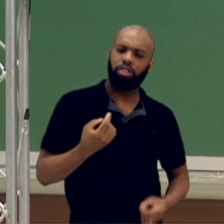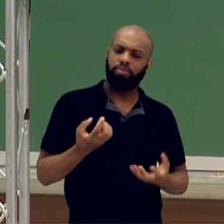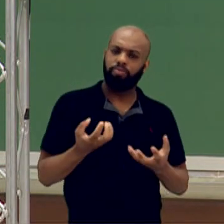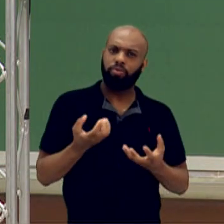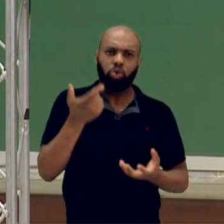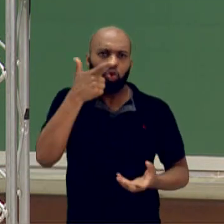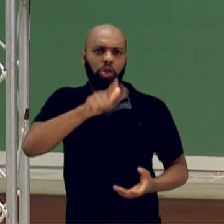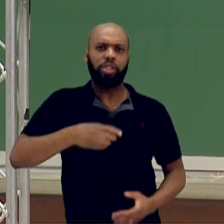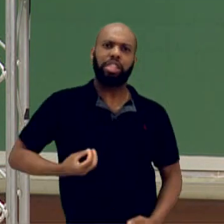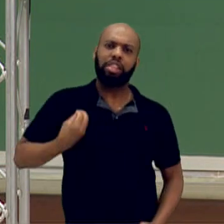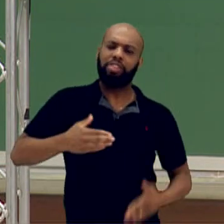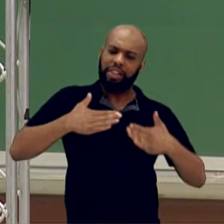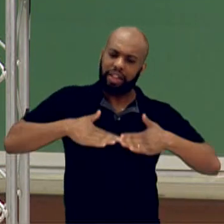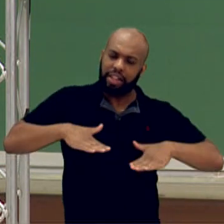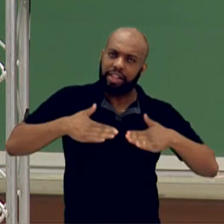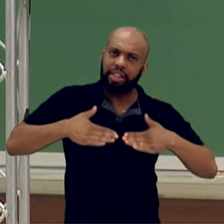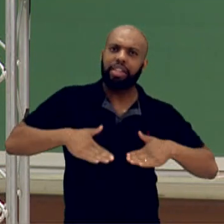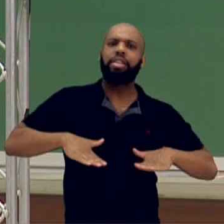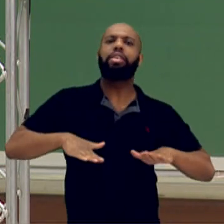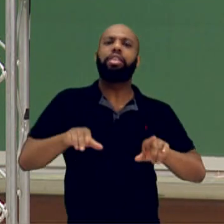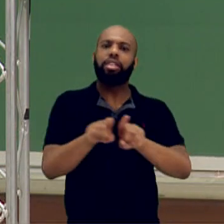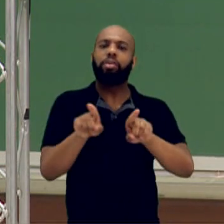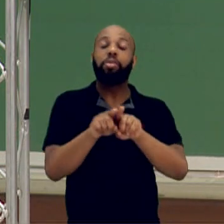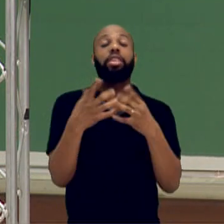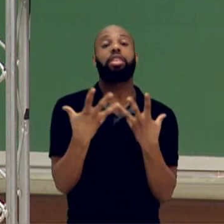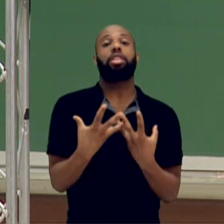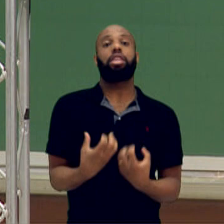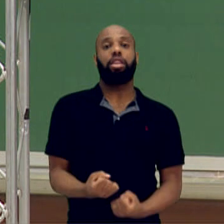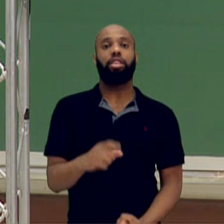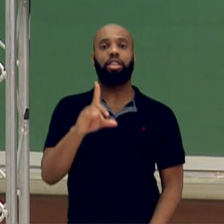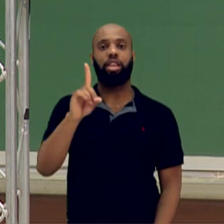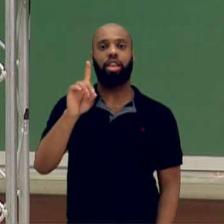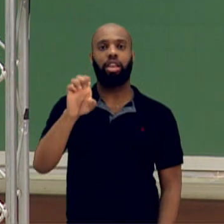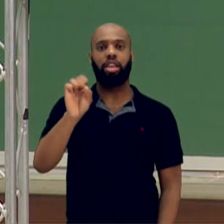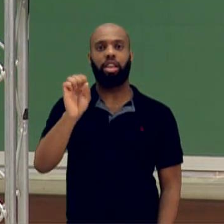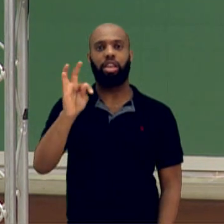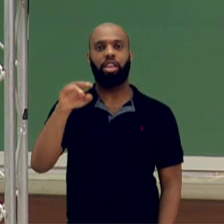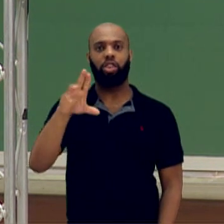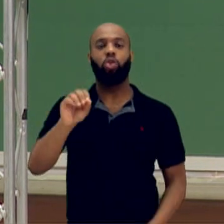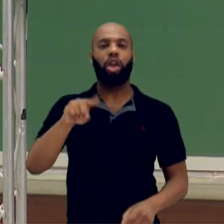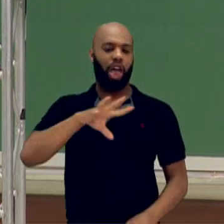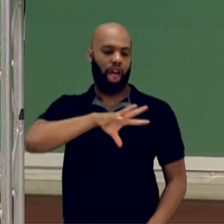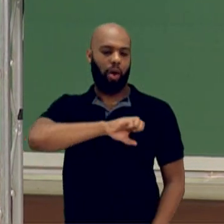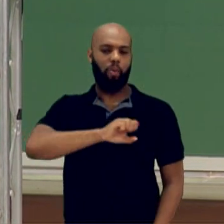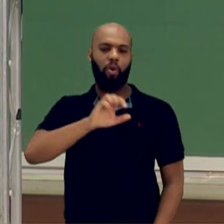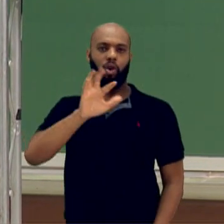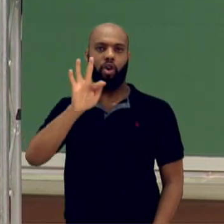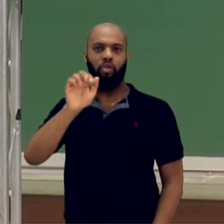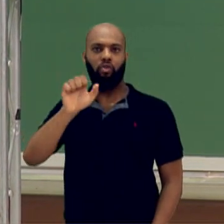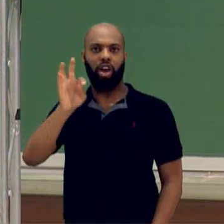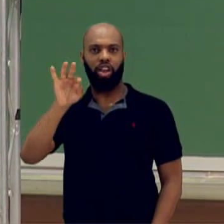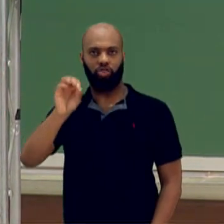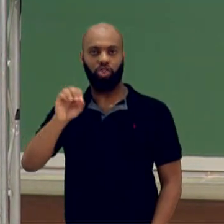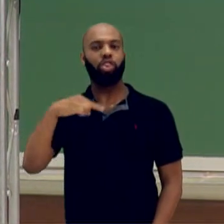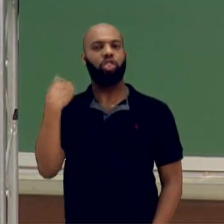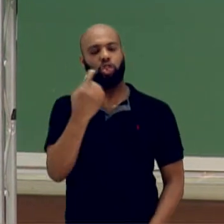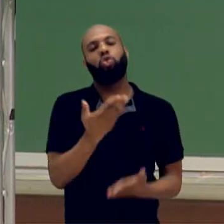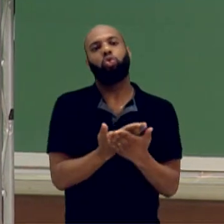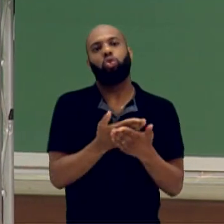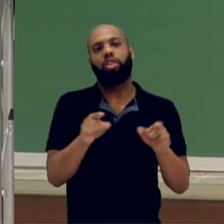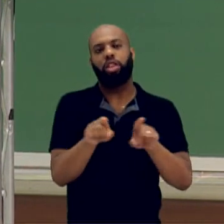mais serena, tranquila e que aceite o destino, né, o amor fati, que a gente também viu. Perfeito?